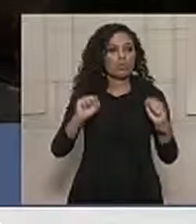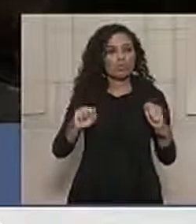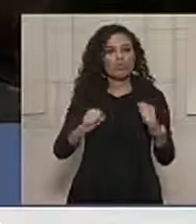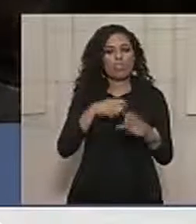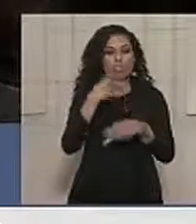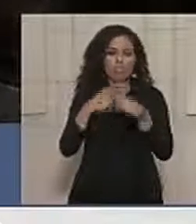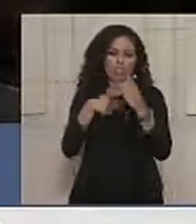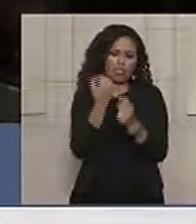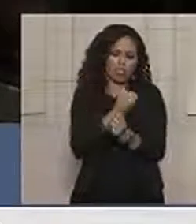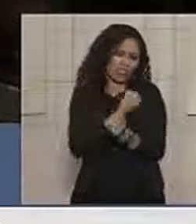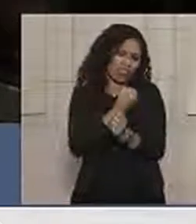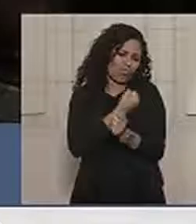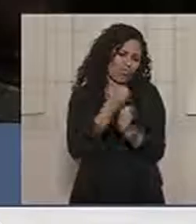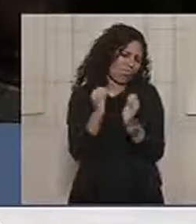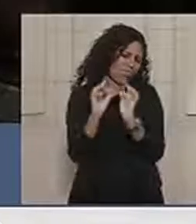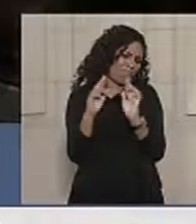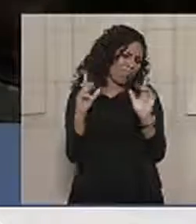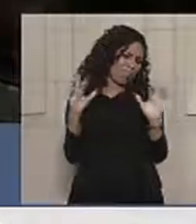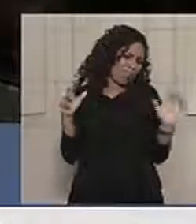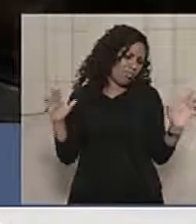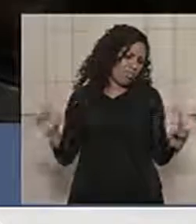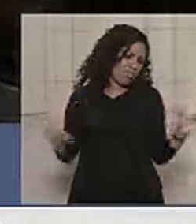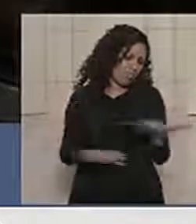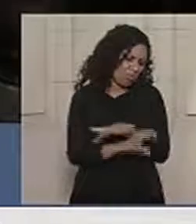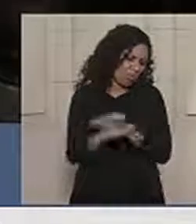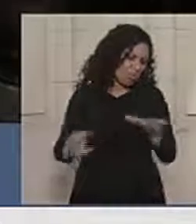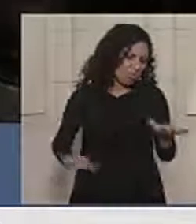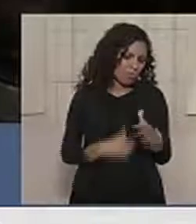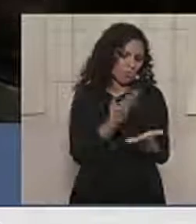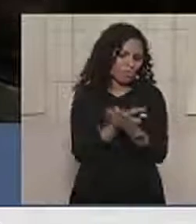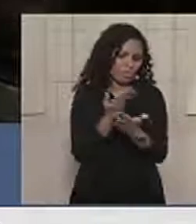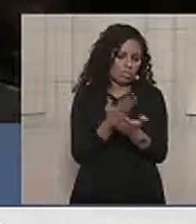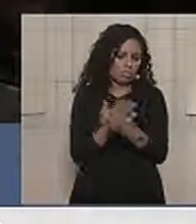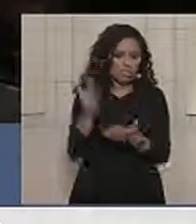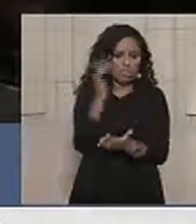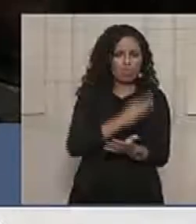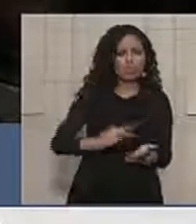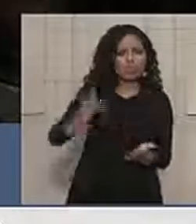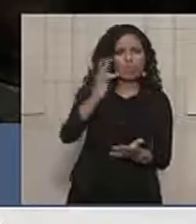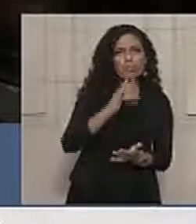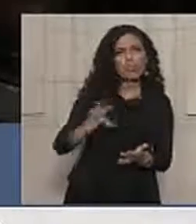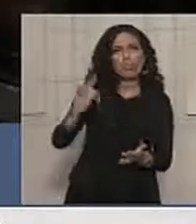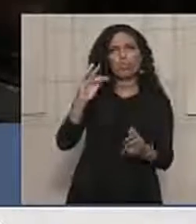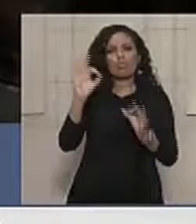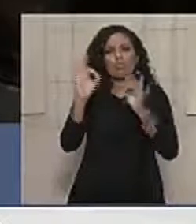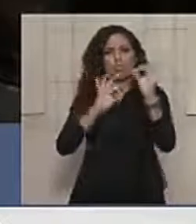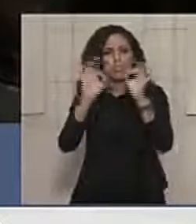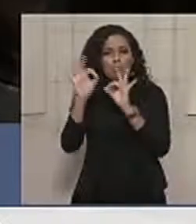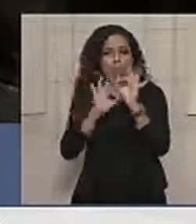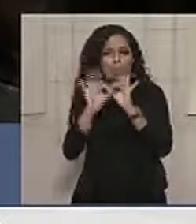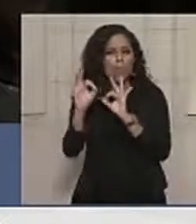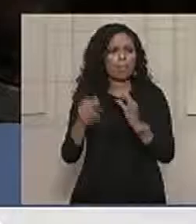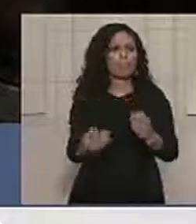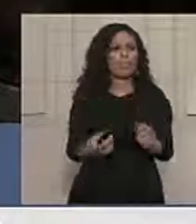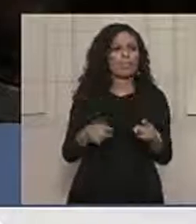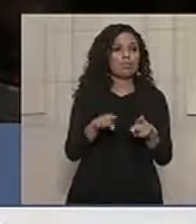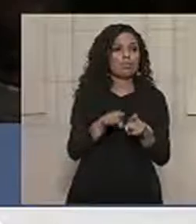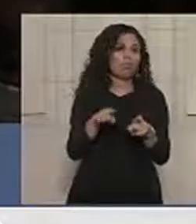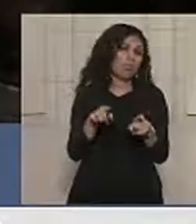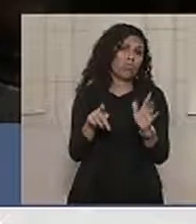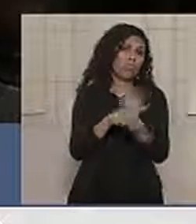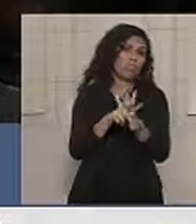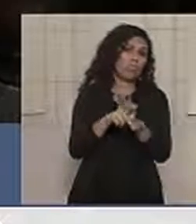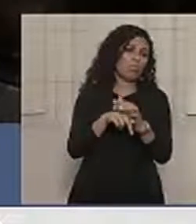de números de institutos federais, de universidades que produzem dados, o próprio Instituto de